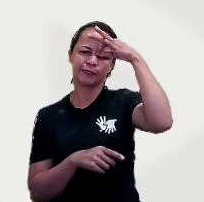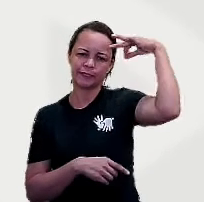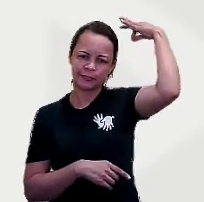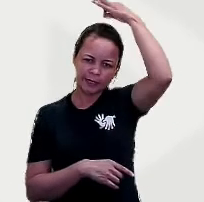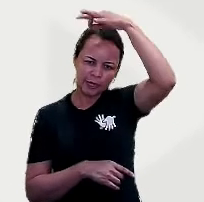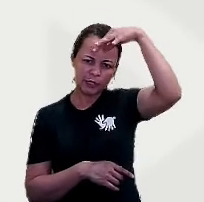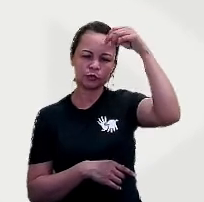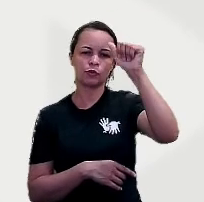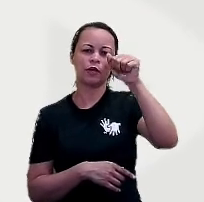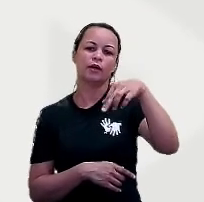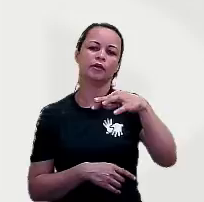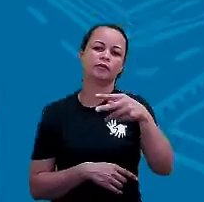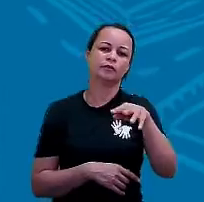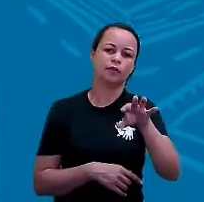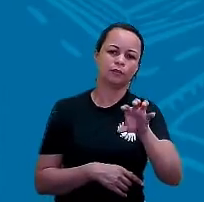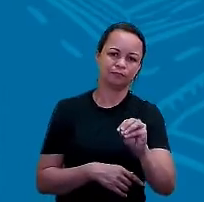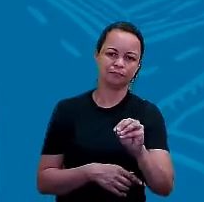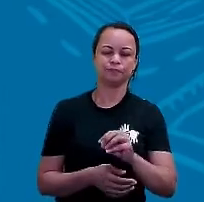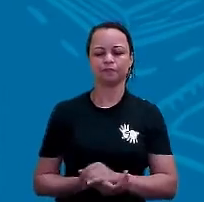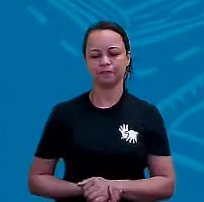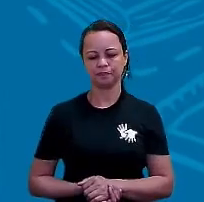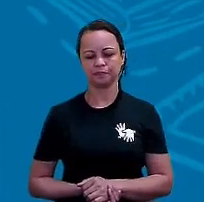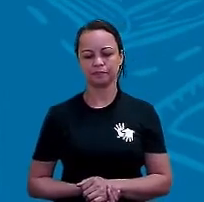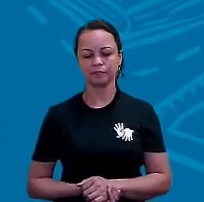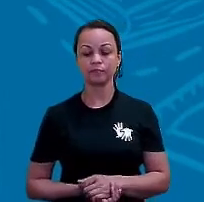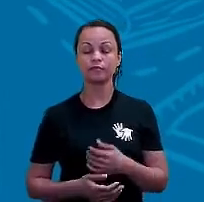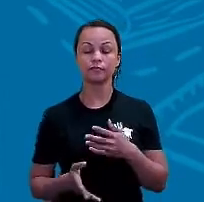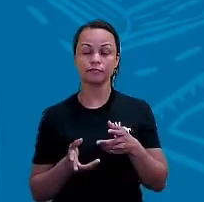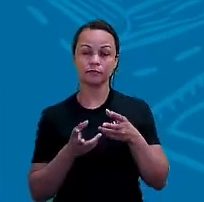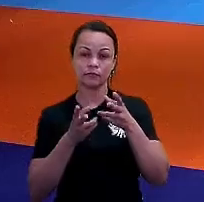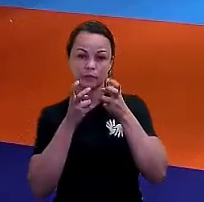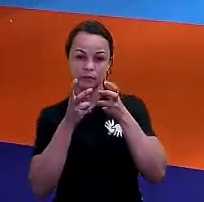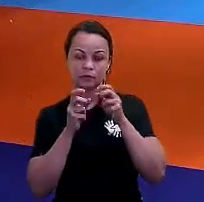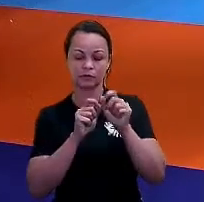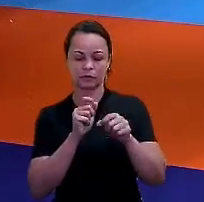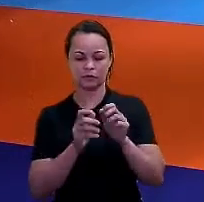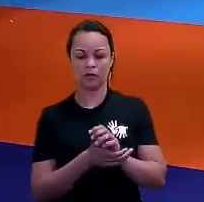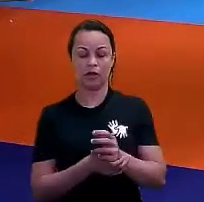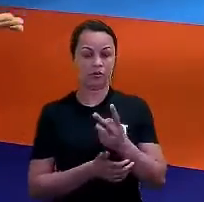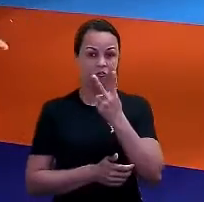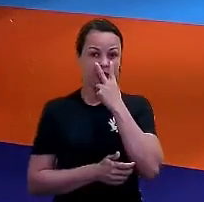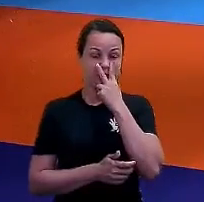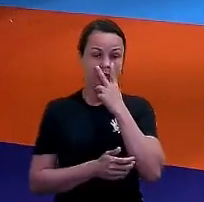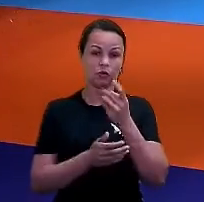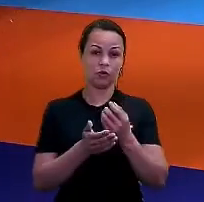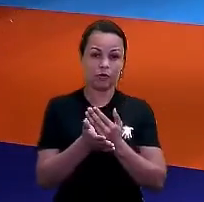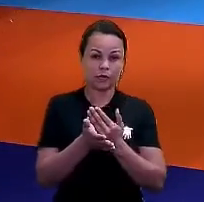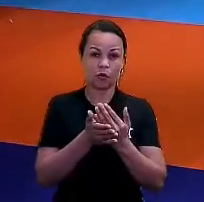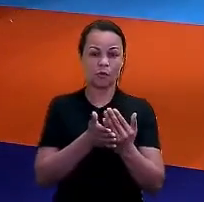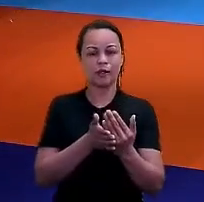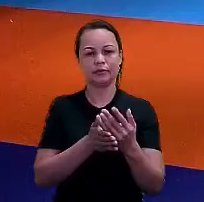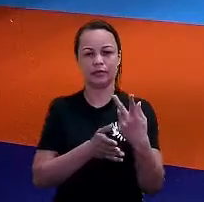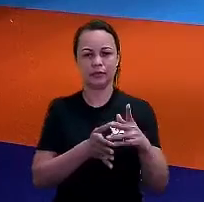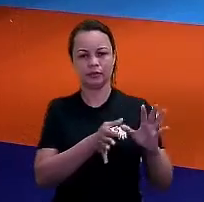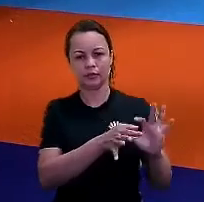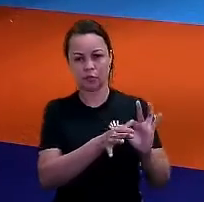nossas raízes, né? Aí, vejam só, Vitória de Santo Antão, ela surge nesse contexto, né,